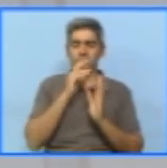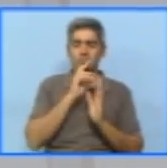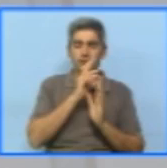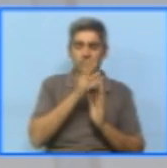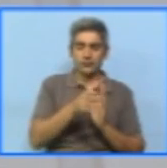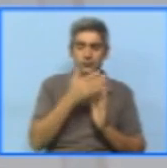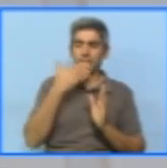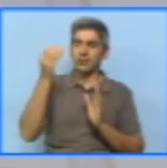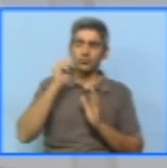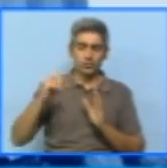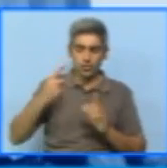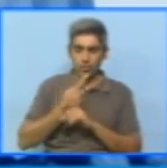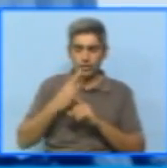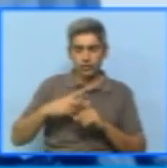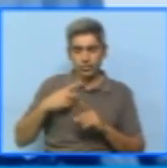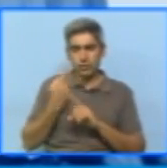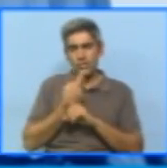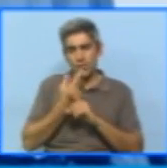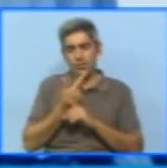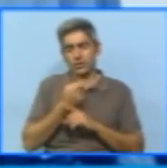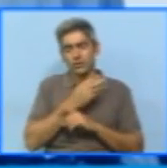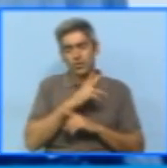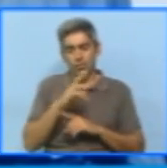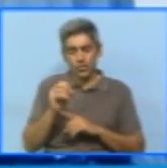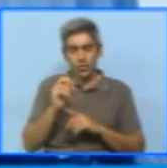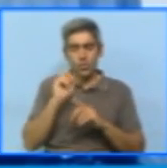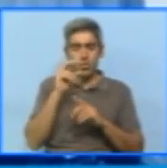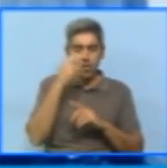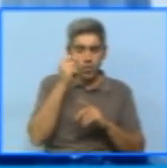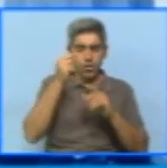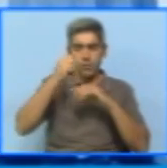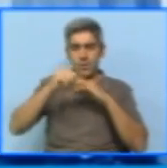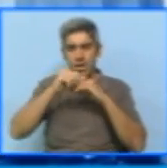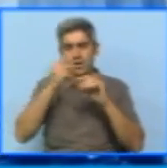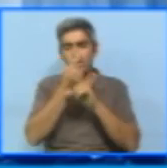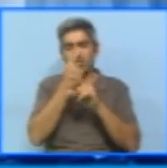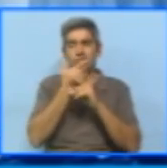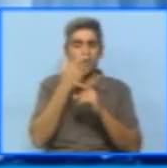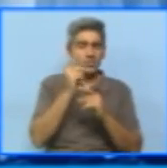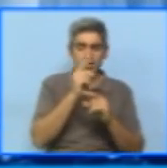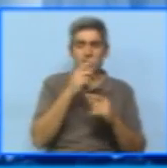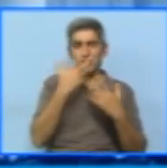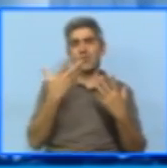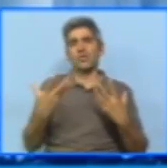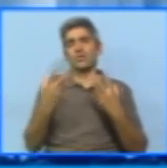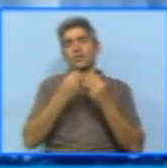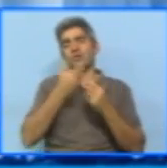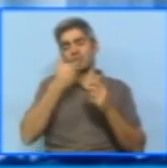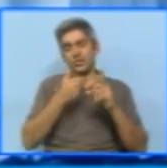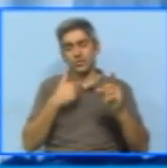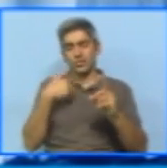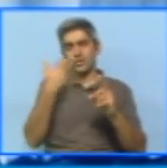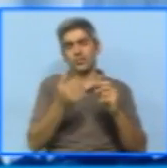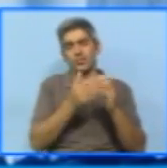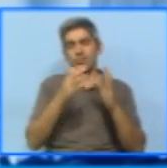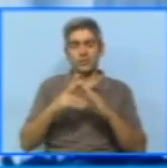pediste riquezas, nem tesouros, nem ouro, nem prata, então, juntamente com a sabedoria, eu dou-te todas